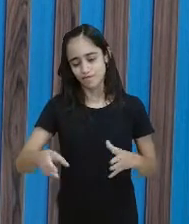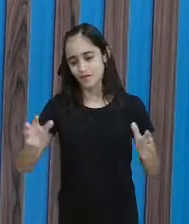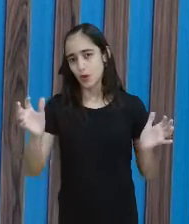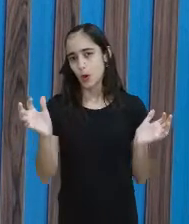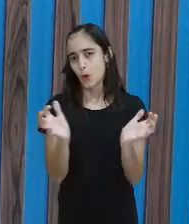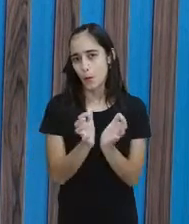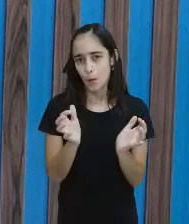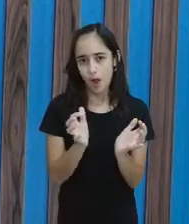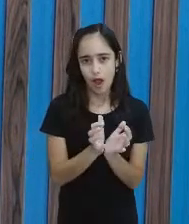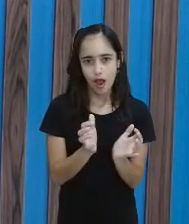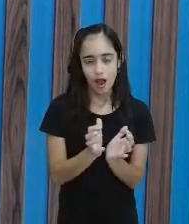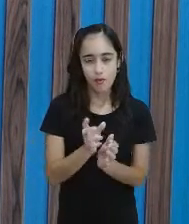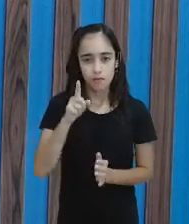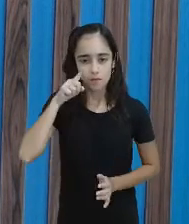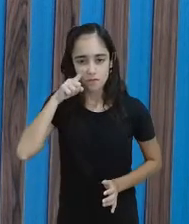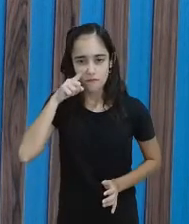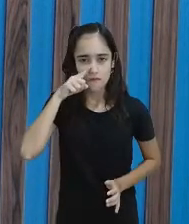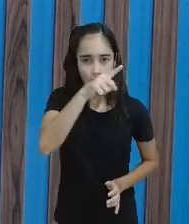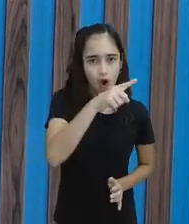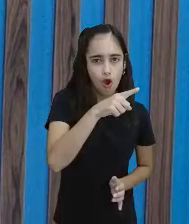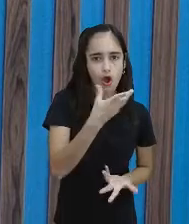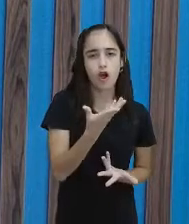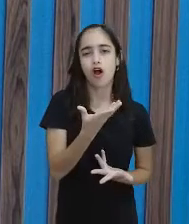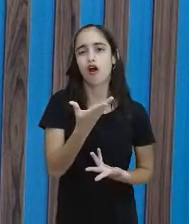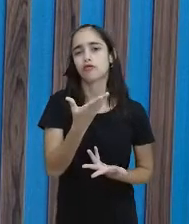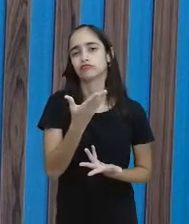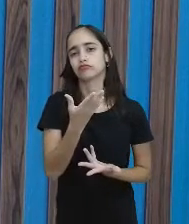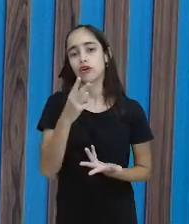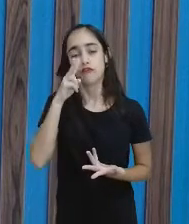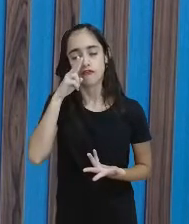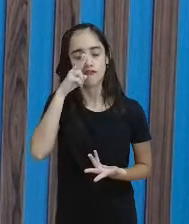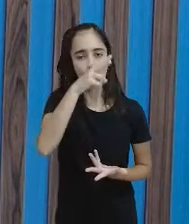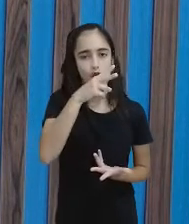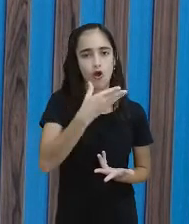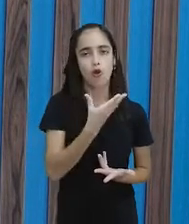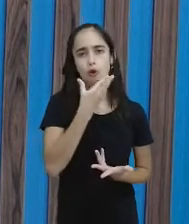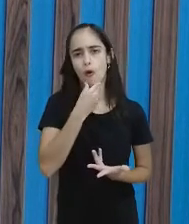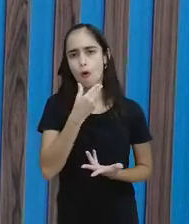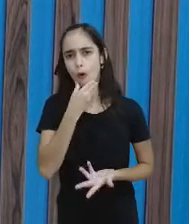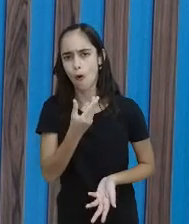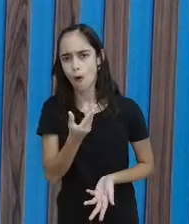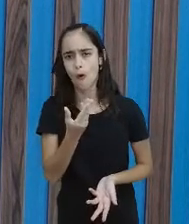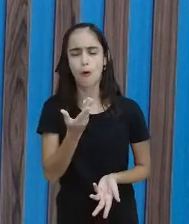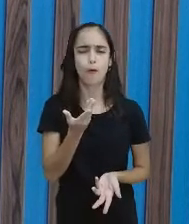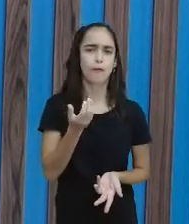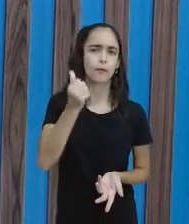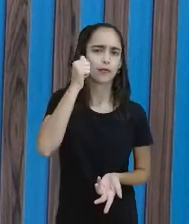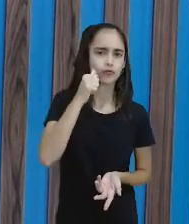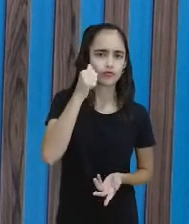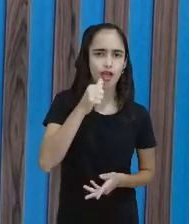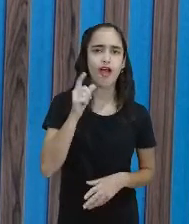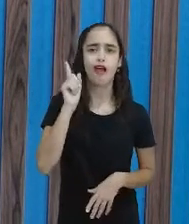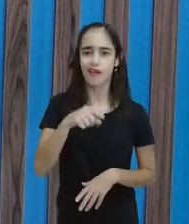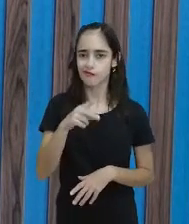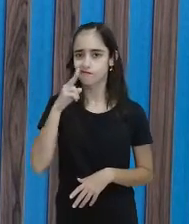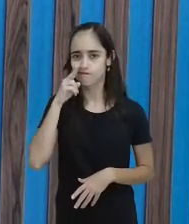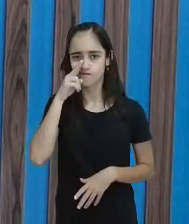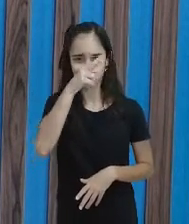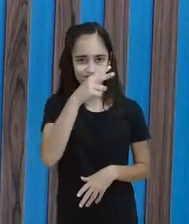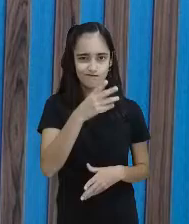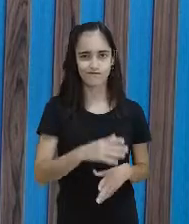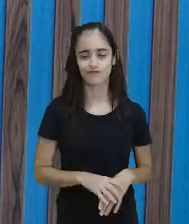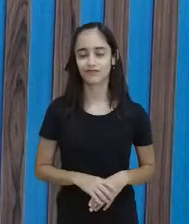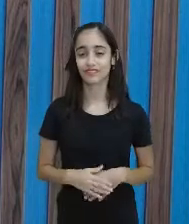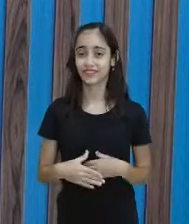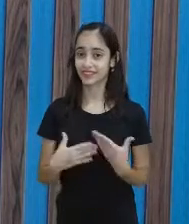como a feminina. Então é sempre um jogo muito duro. E aí, quando a gente pensa que a modalidade surgiu lá, né? A